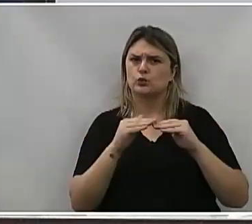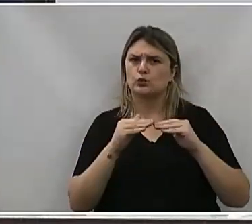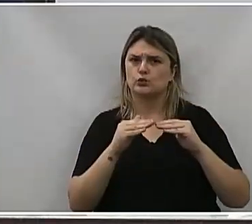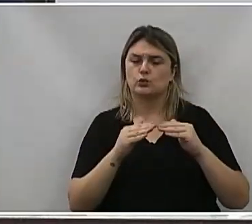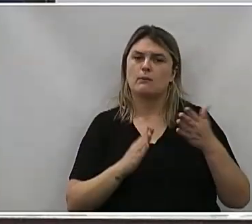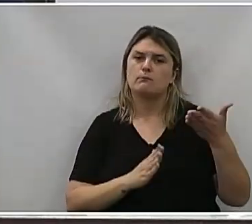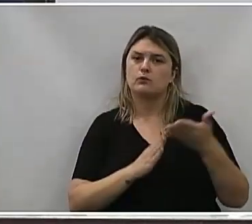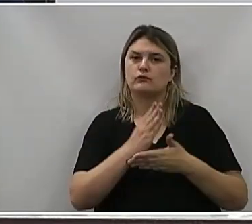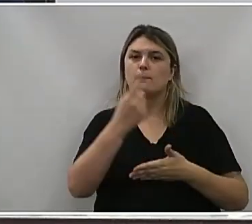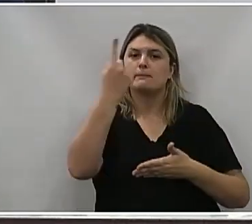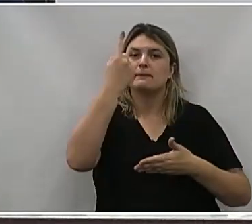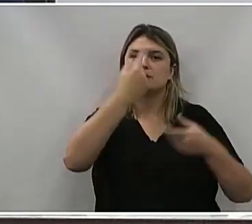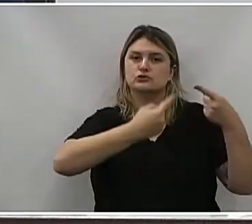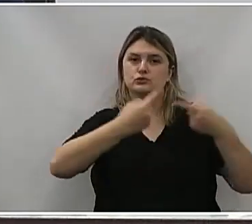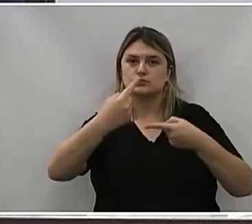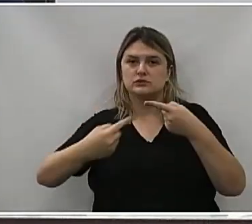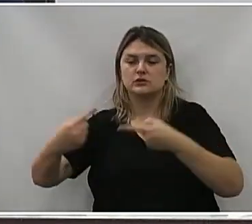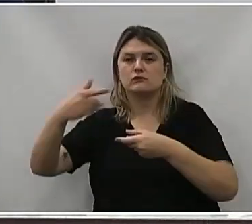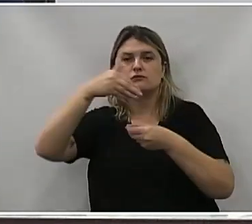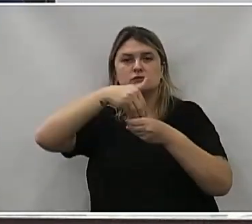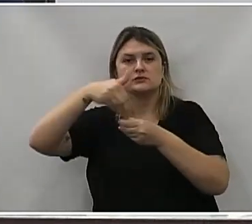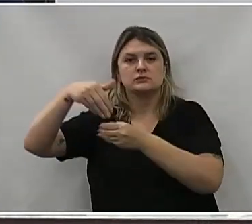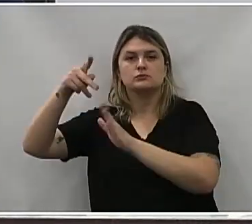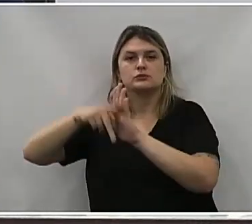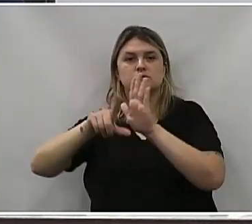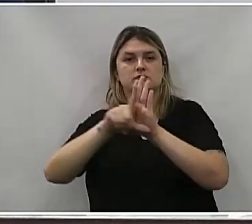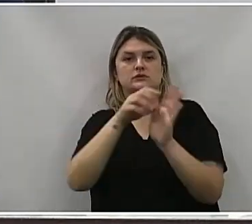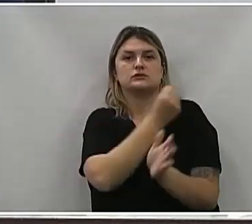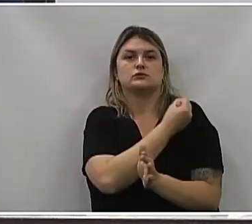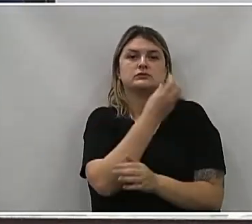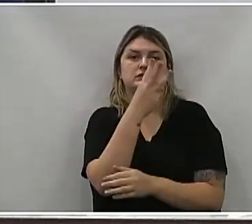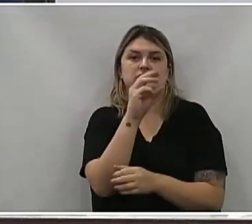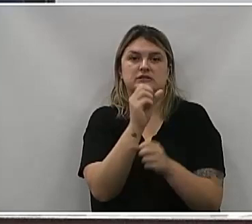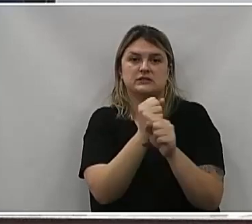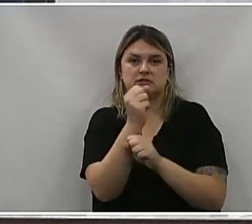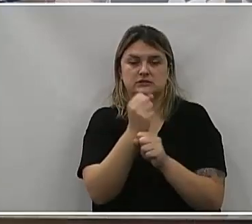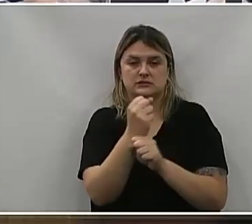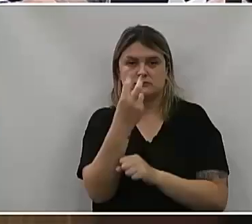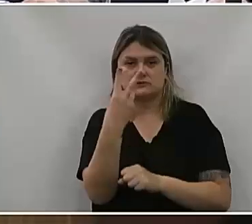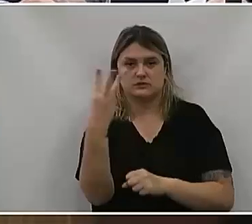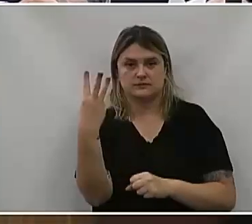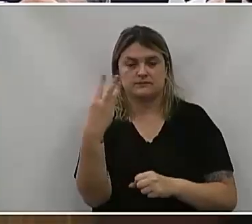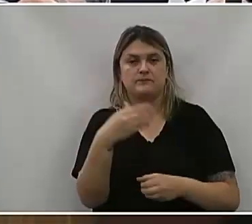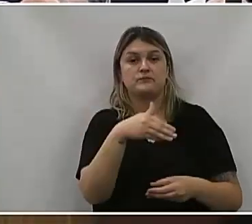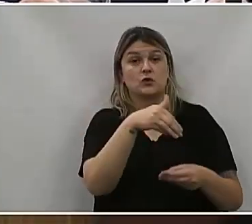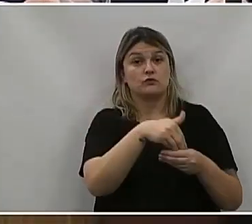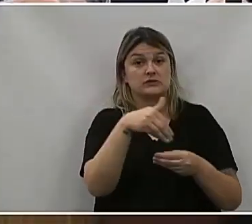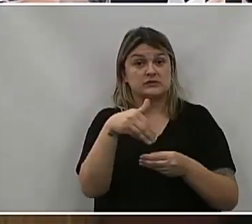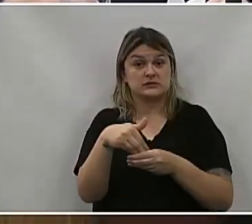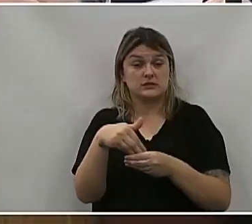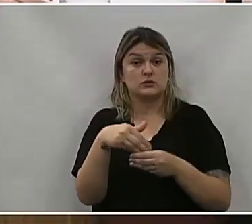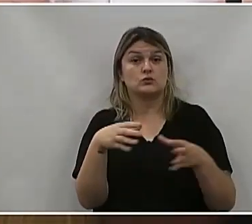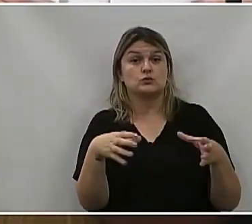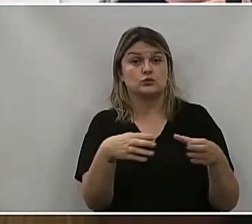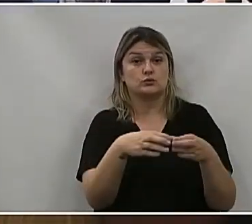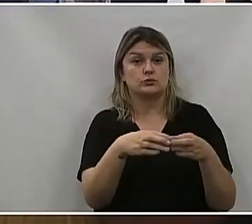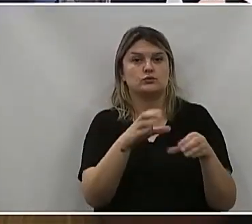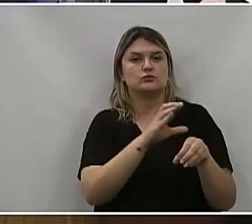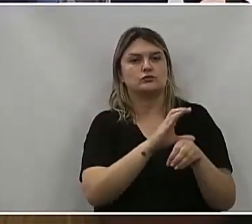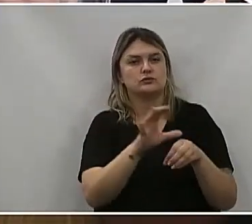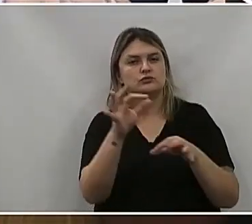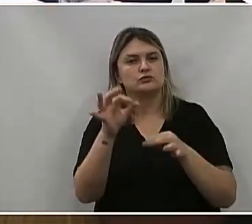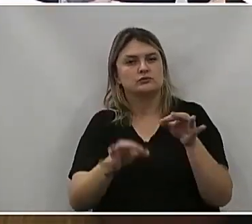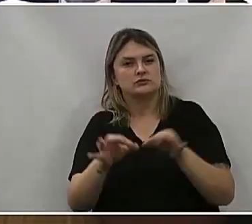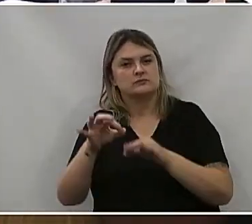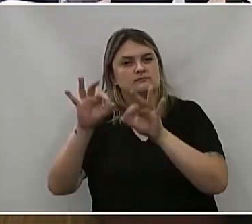em primeira discussão e votação do projeto de lei ordinária de número 30 de 2023. Votação do parecer fundamentado da Comissão de Constituição,